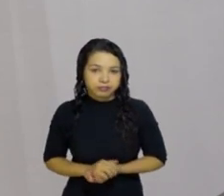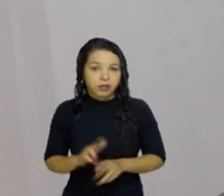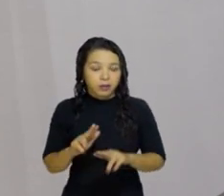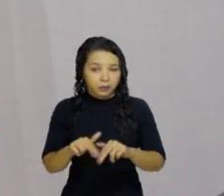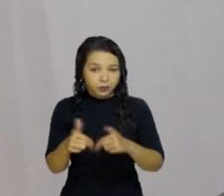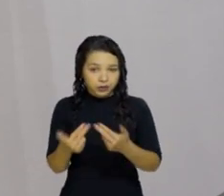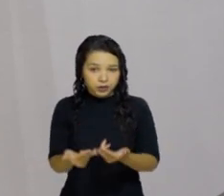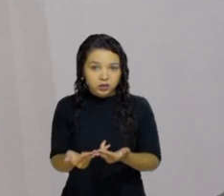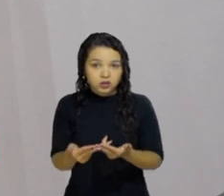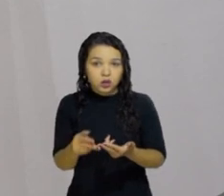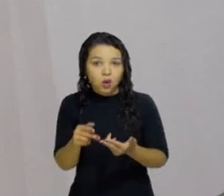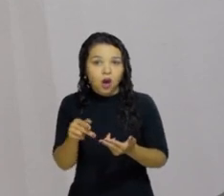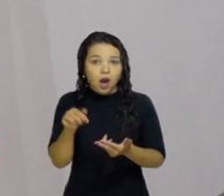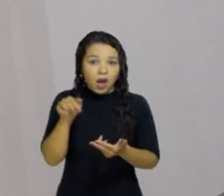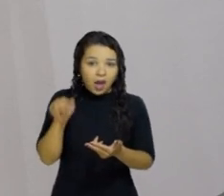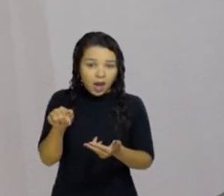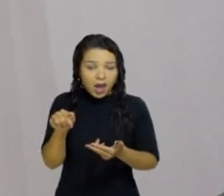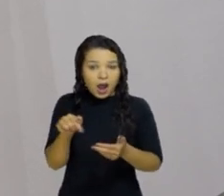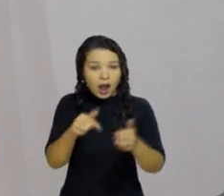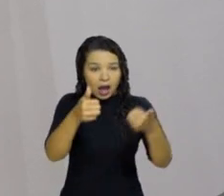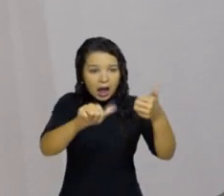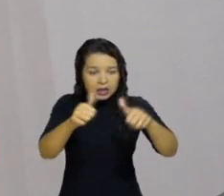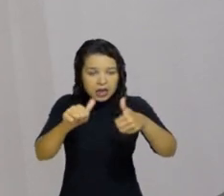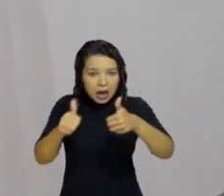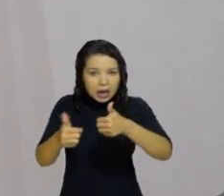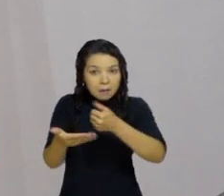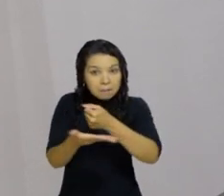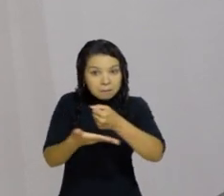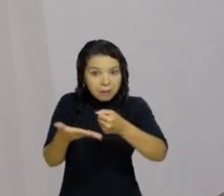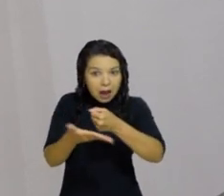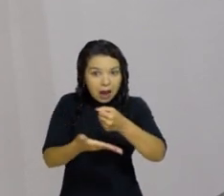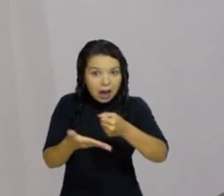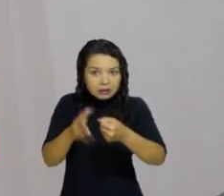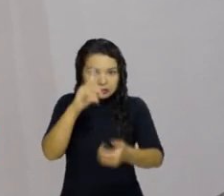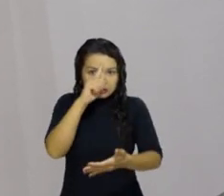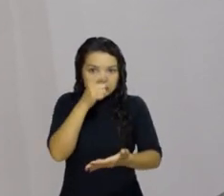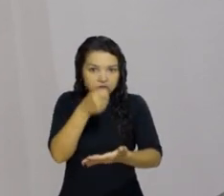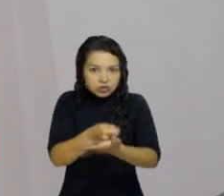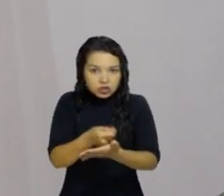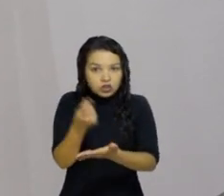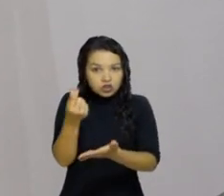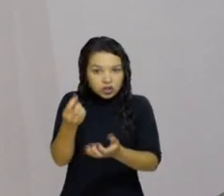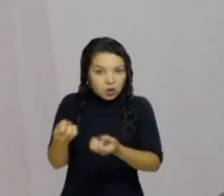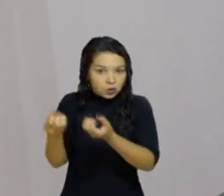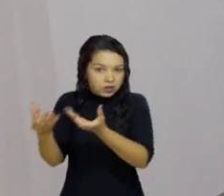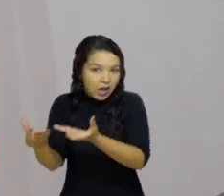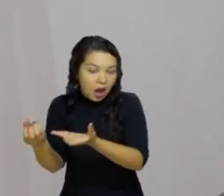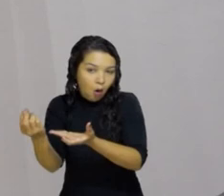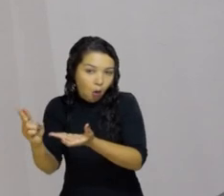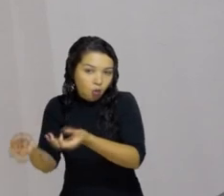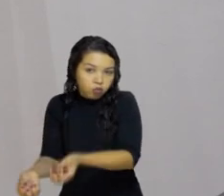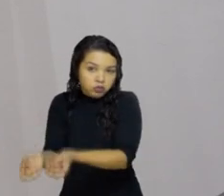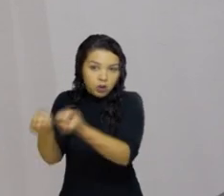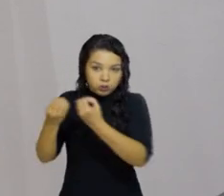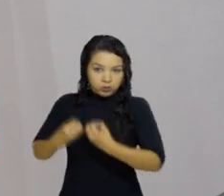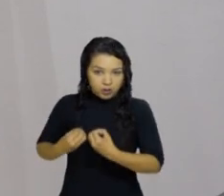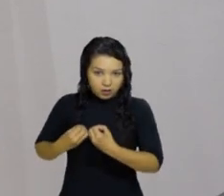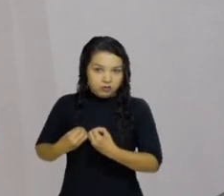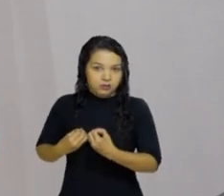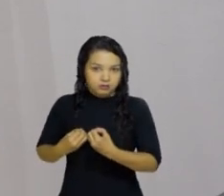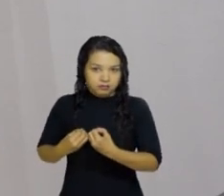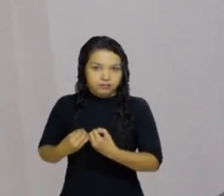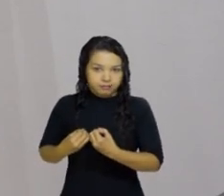não deveriam servir de bases para aquela tomada de decisão e exclusão de todos esses